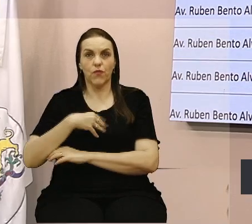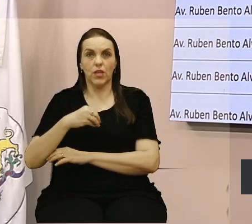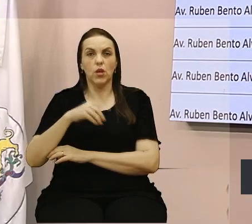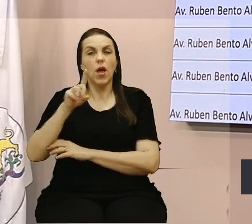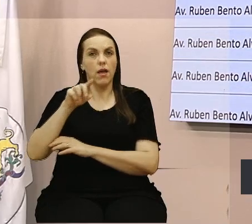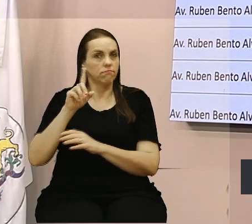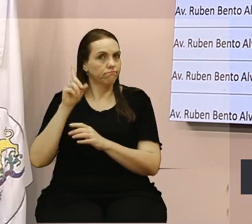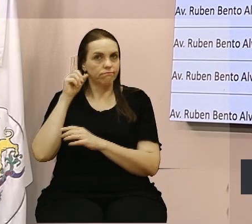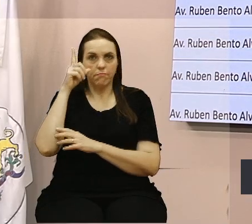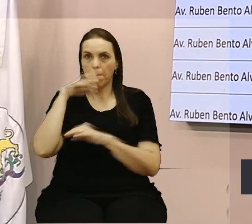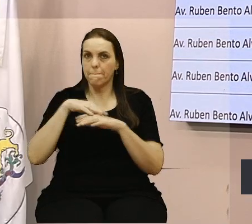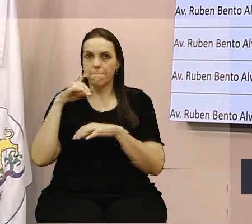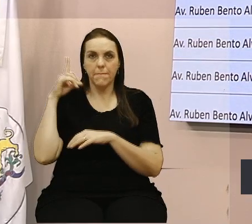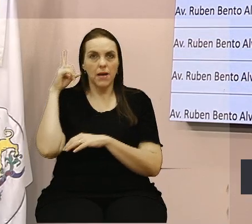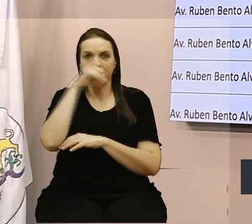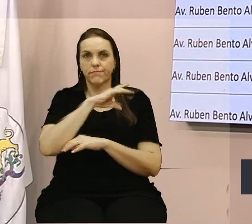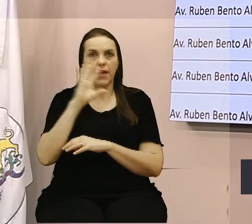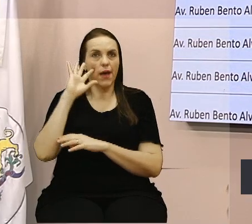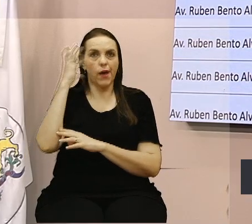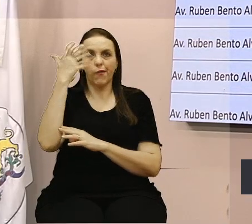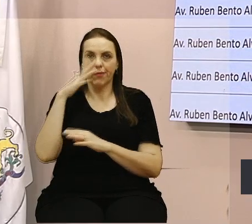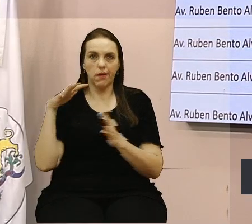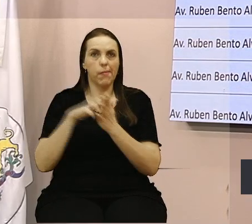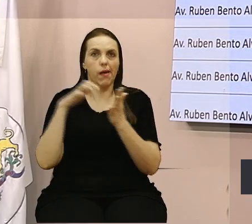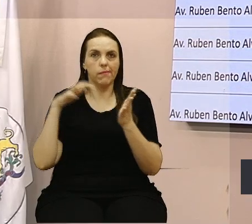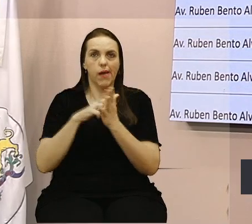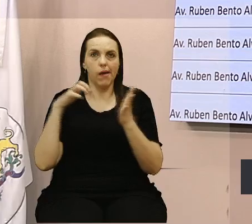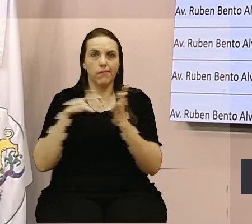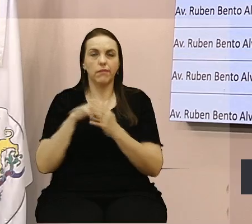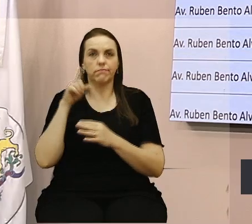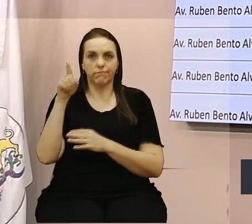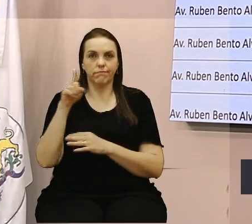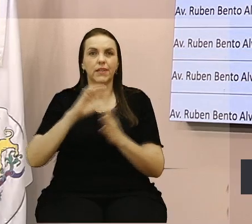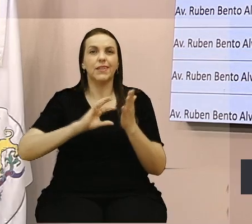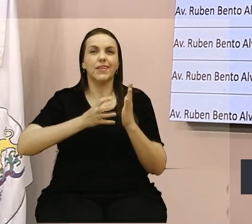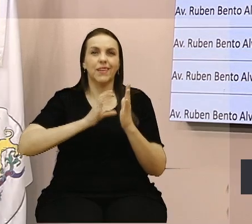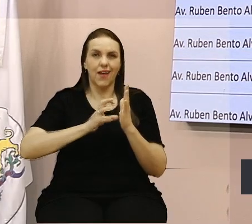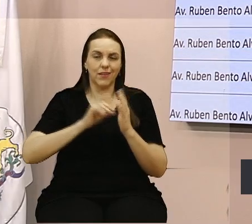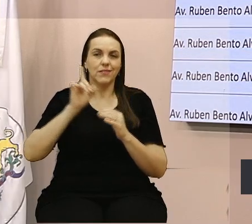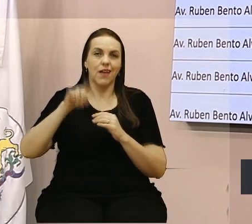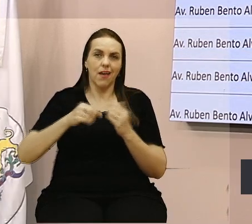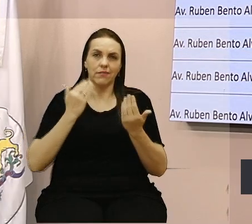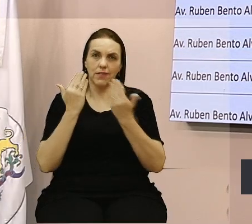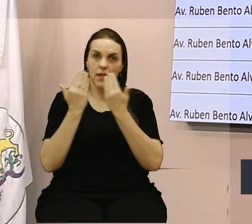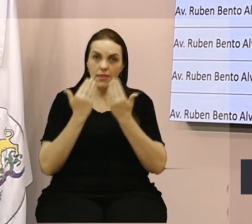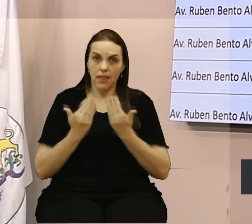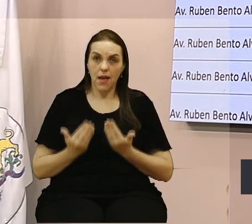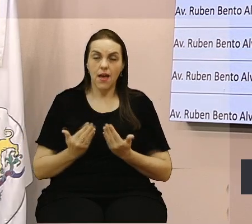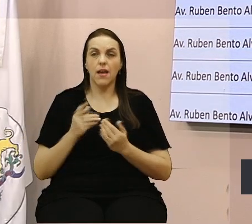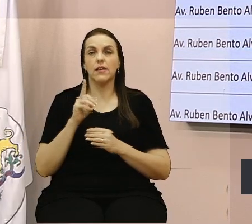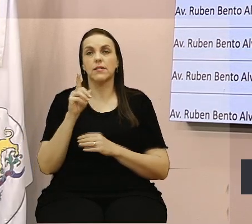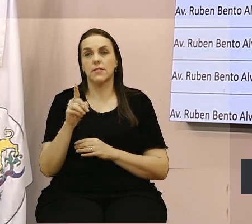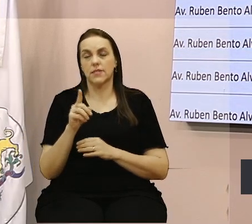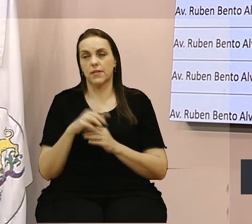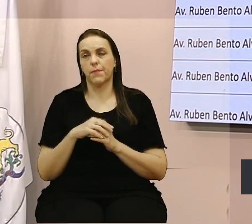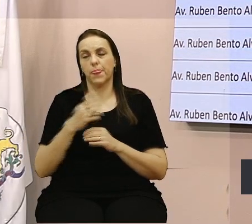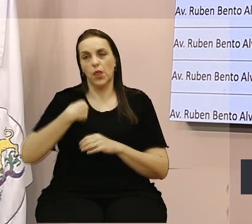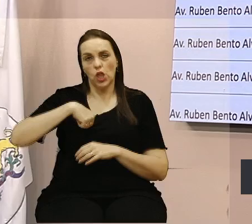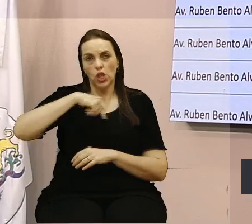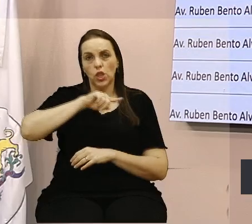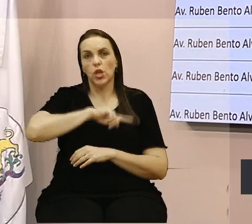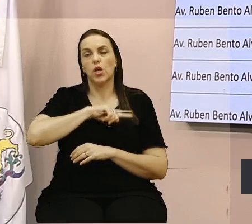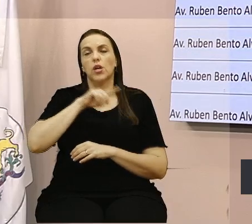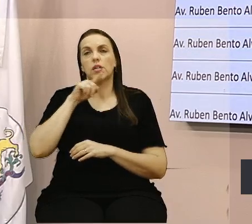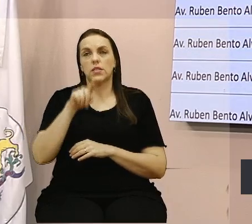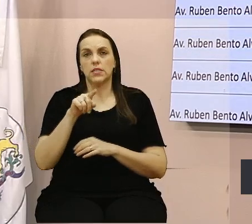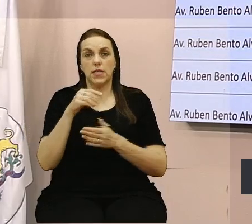de sinistralidade na nossa cidade. Então, são dados que a gente tem que analisar. Isso aí, a nossa parte, os